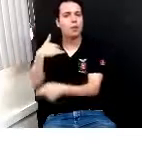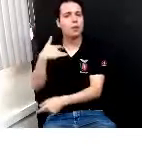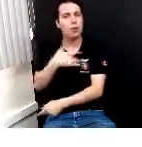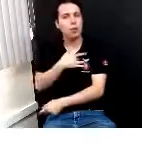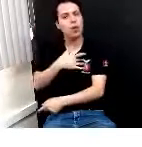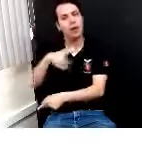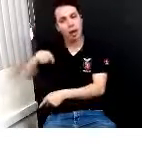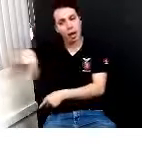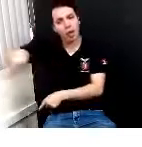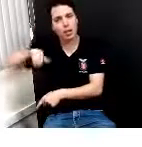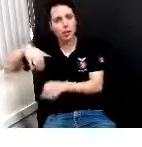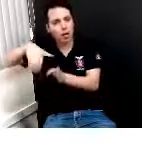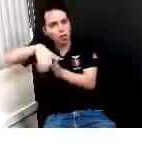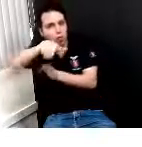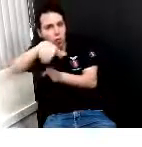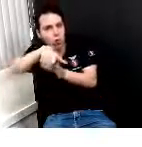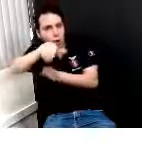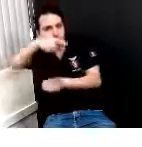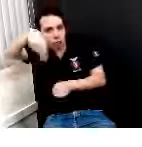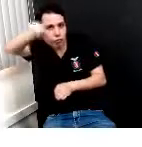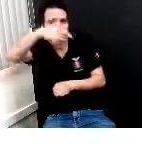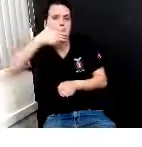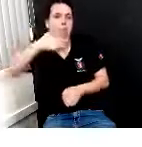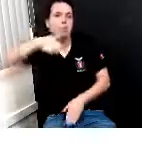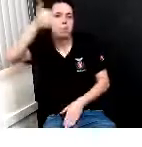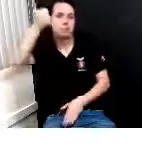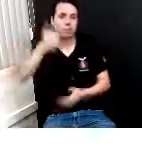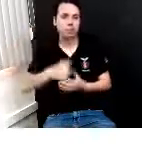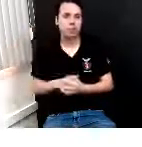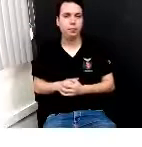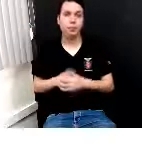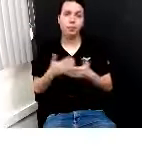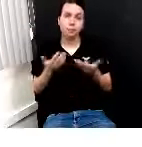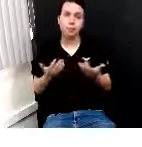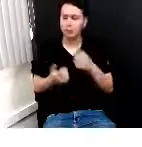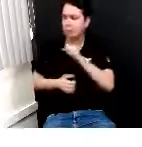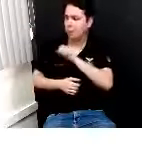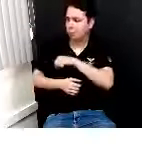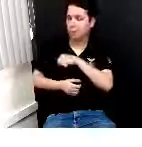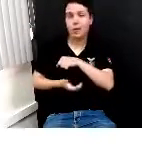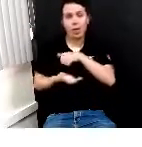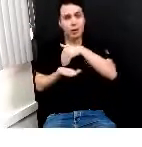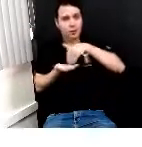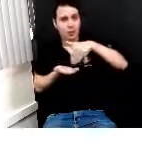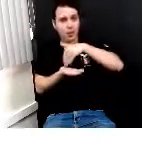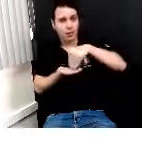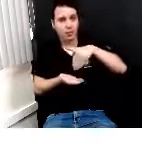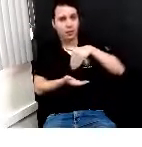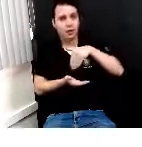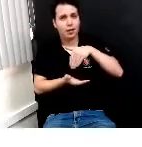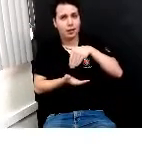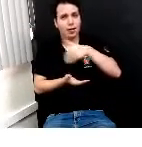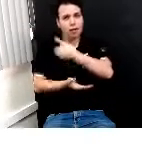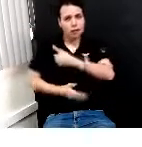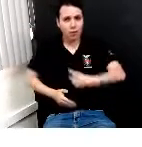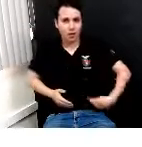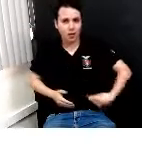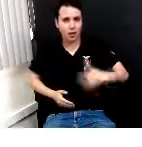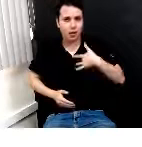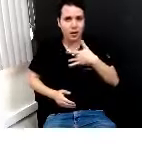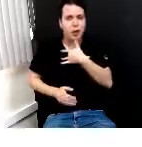mais adequada. É isso, né? Sim. A Secretaria de Estado da Saúde, assim como as secretarias municipais,